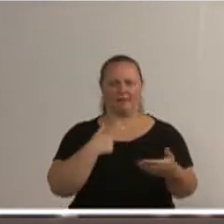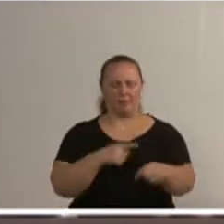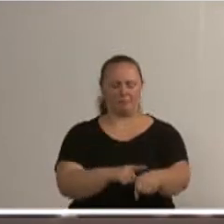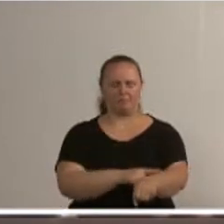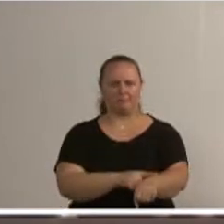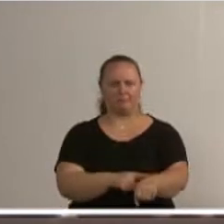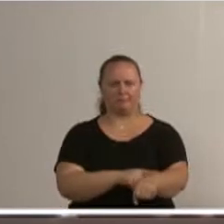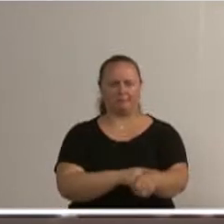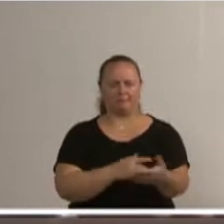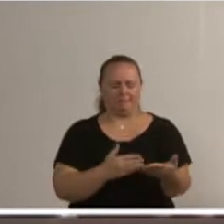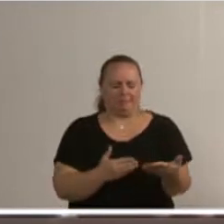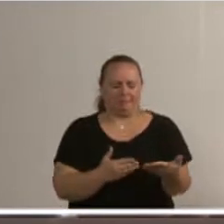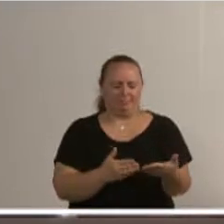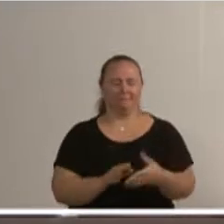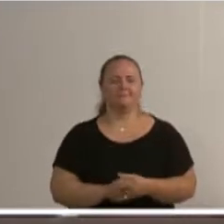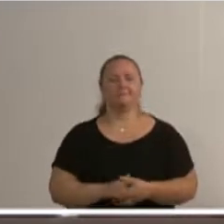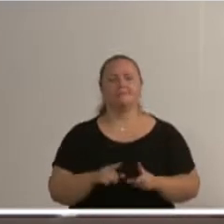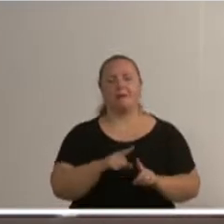batucada feminista.